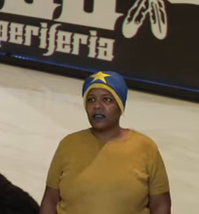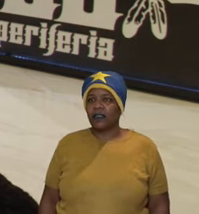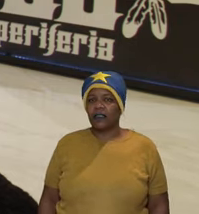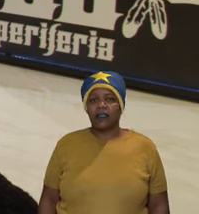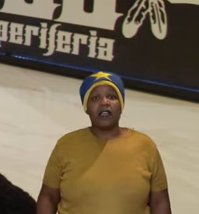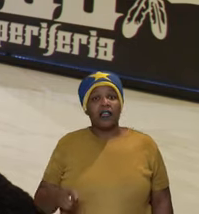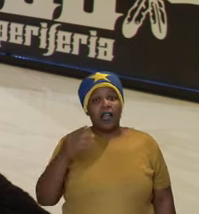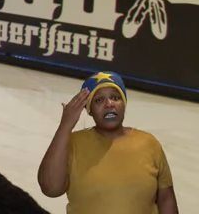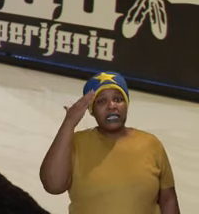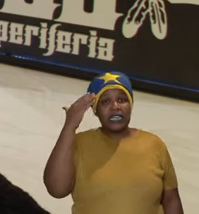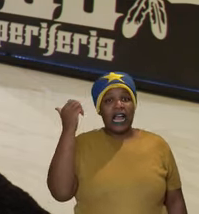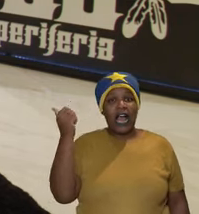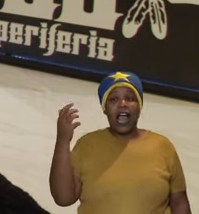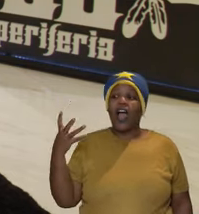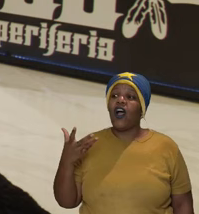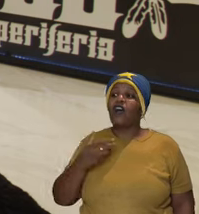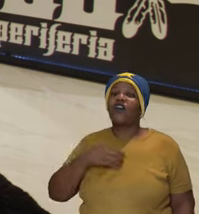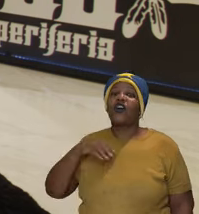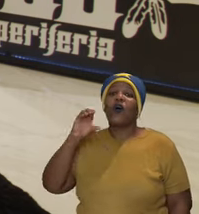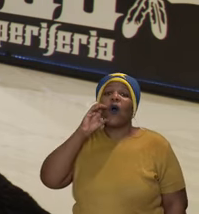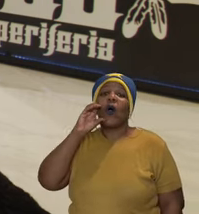Salve colombiano!